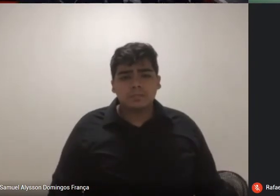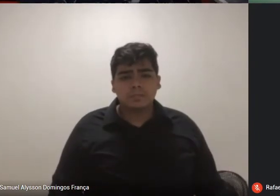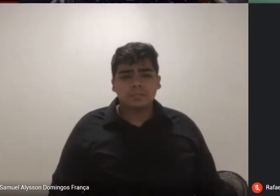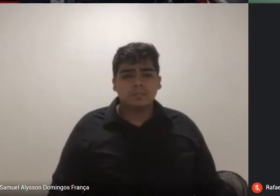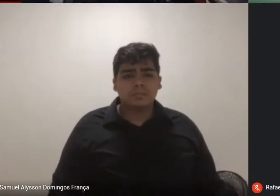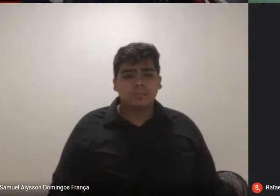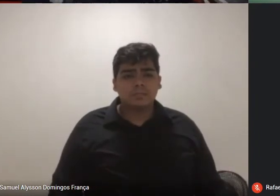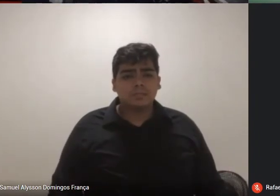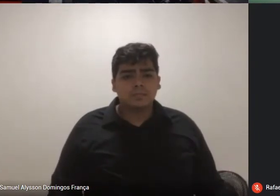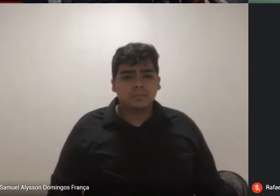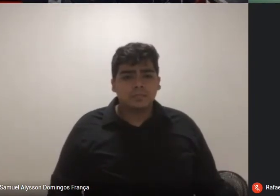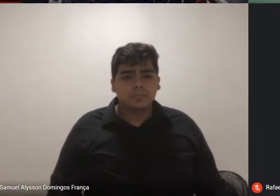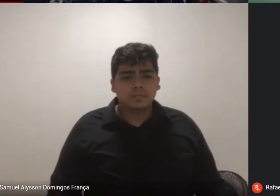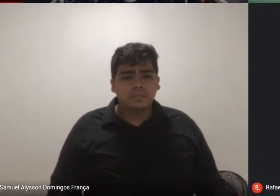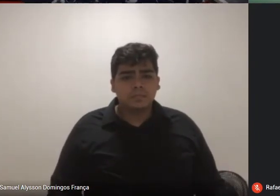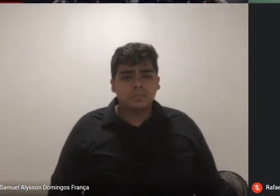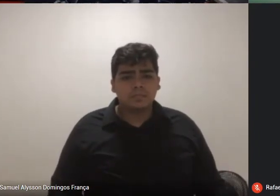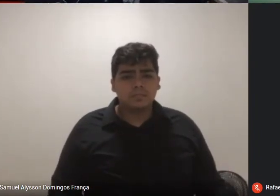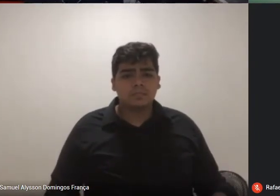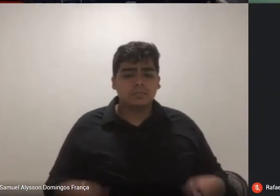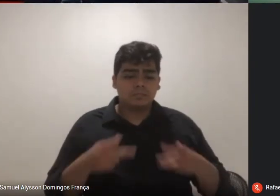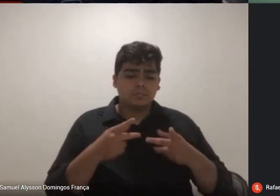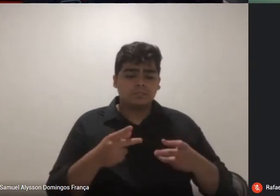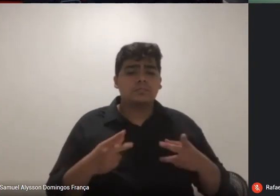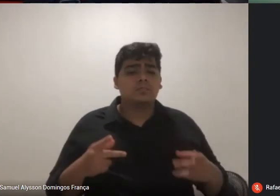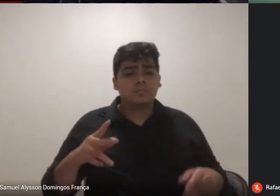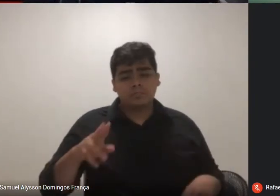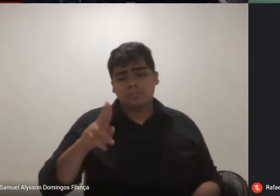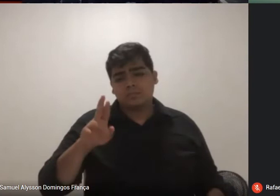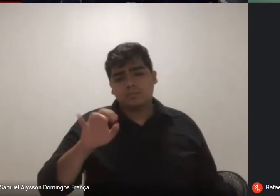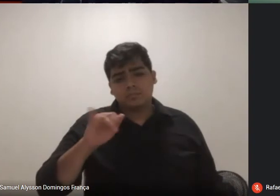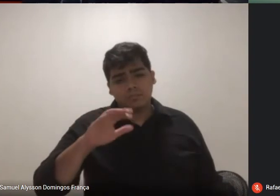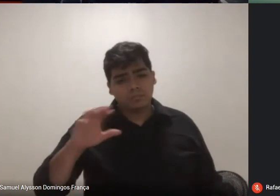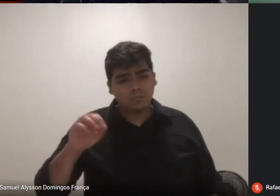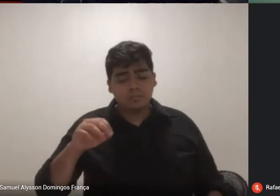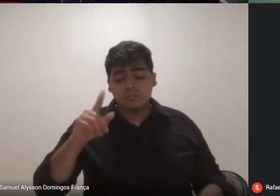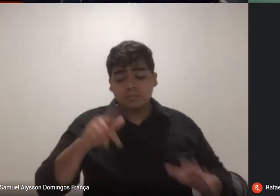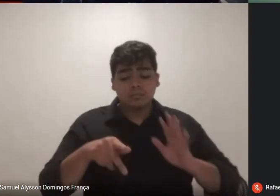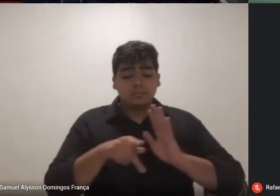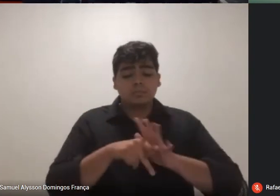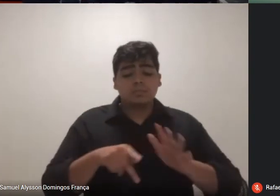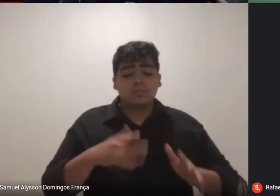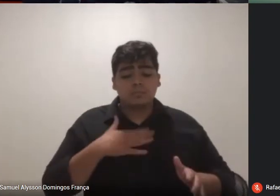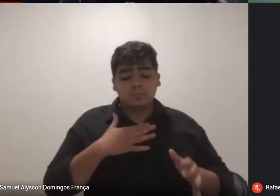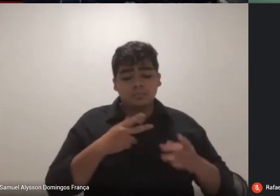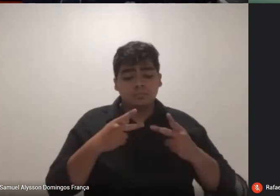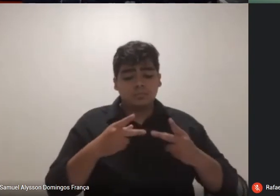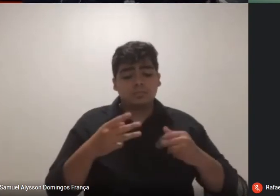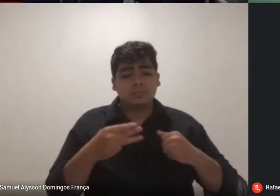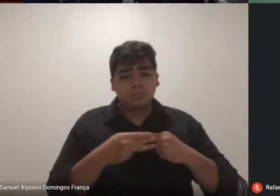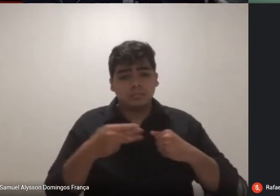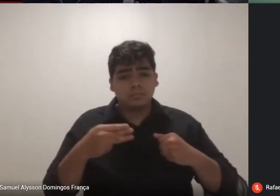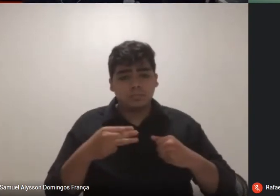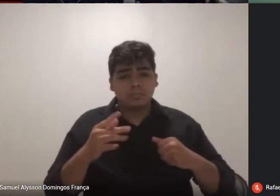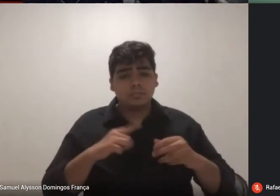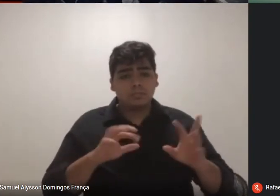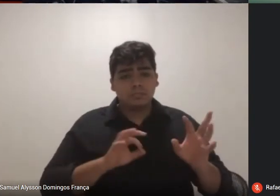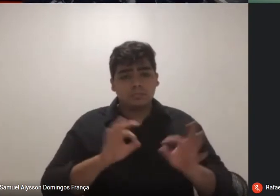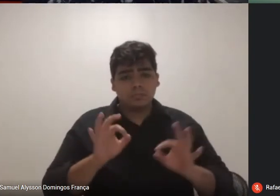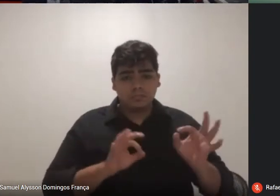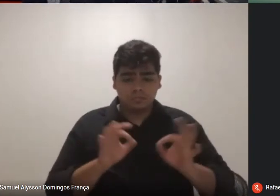projeto do urbanismo. Na verdade, ele é do meu projeto de mestrado, né? O protótipo foi